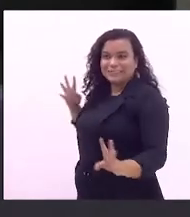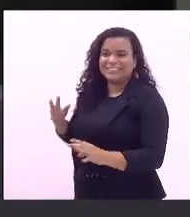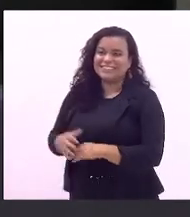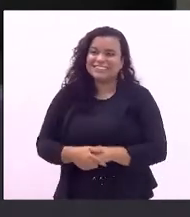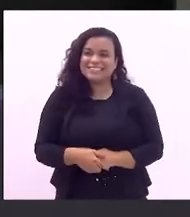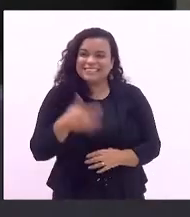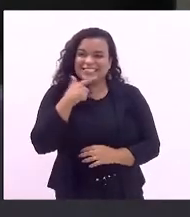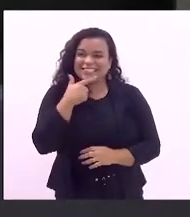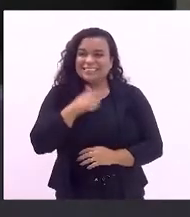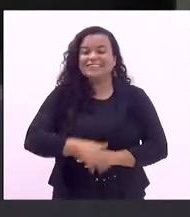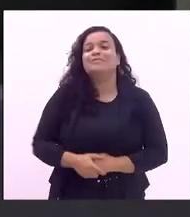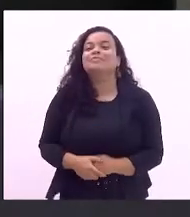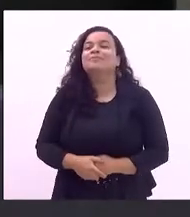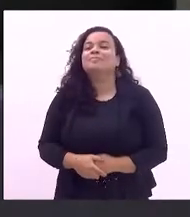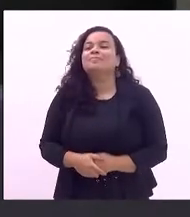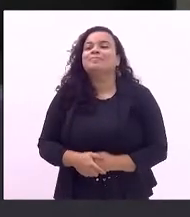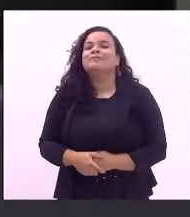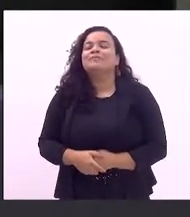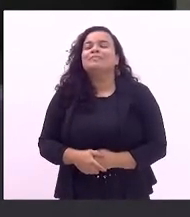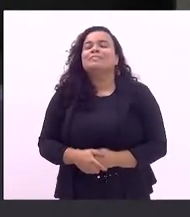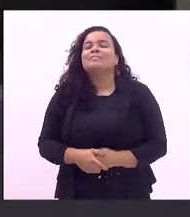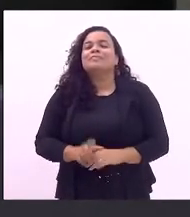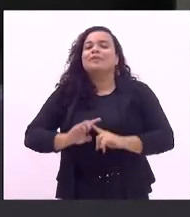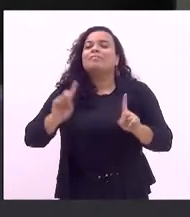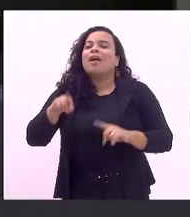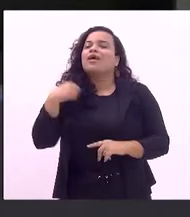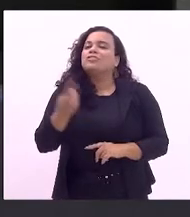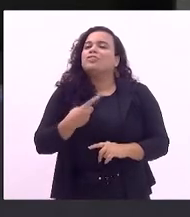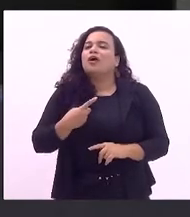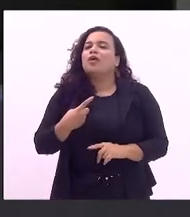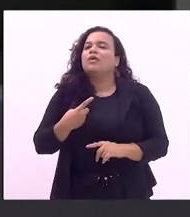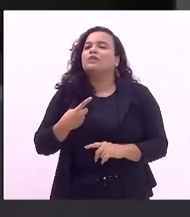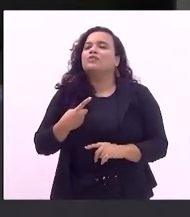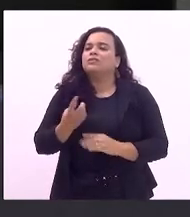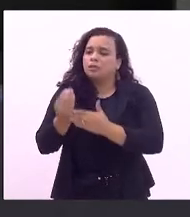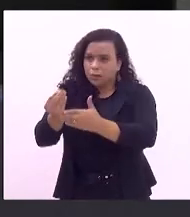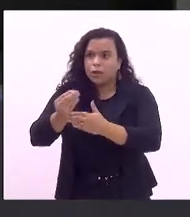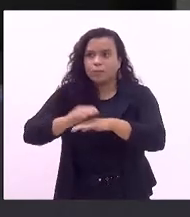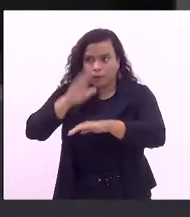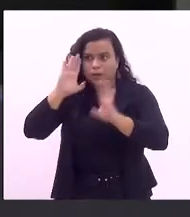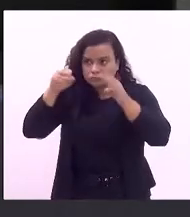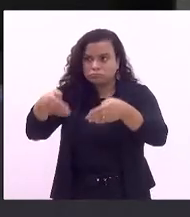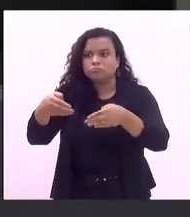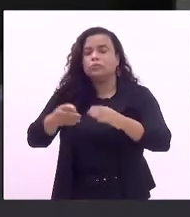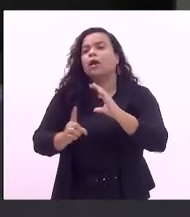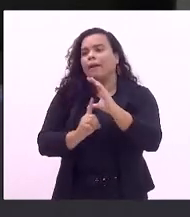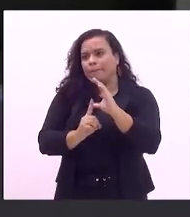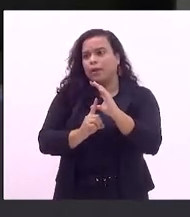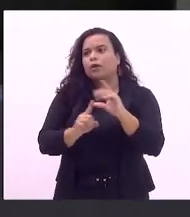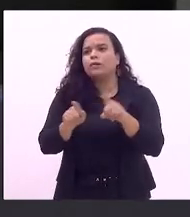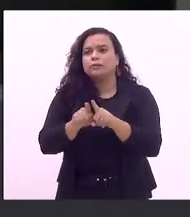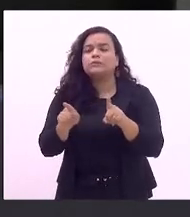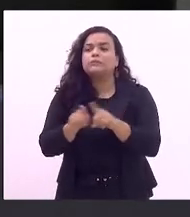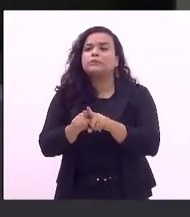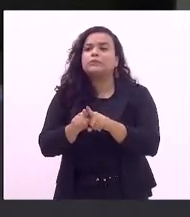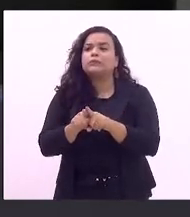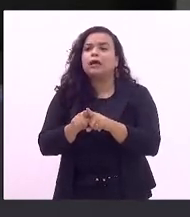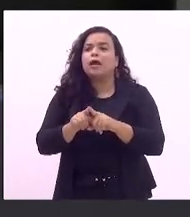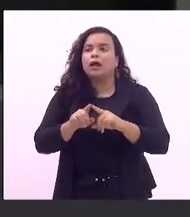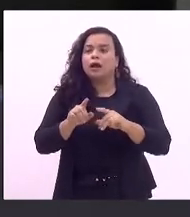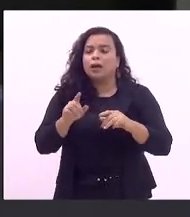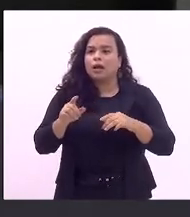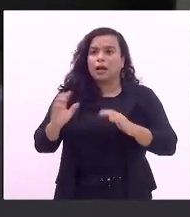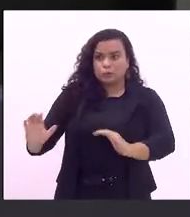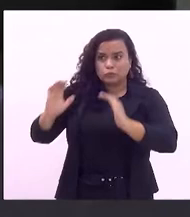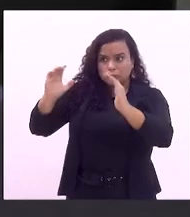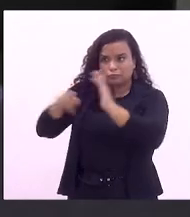atrás né então nós deixamos mais para os capelães e as autoridades mais voltadas para a